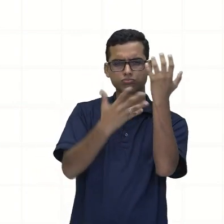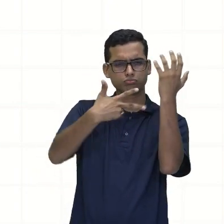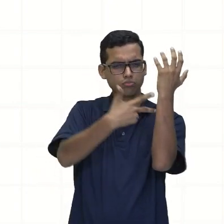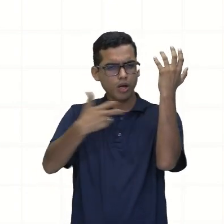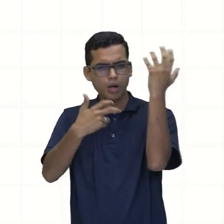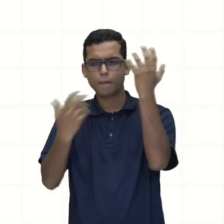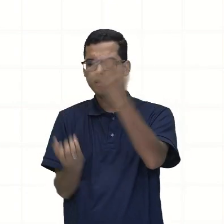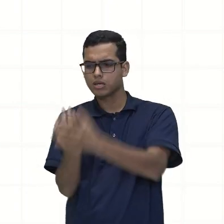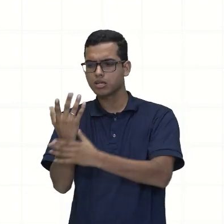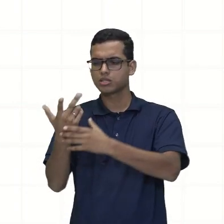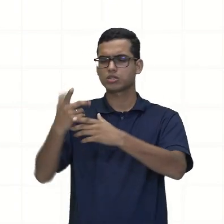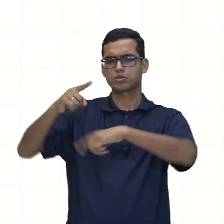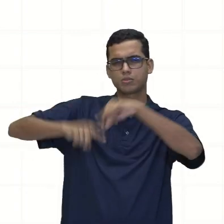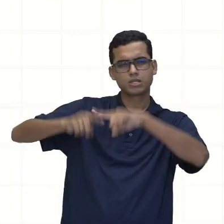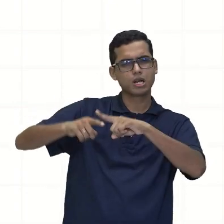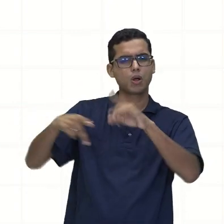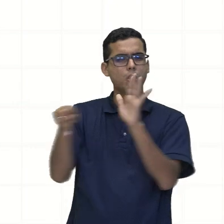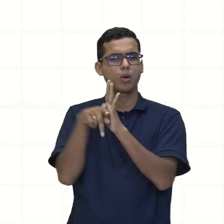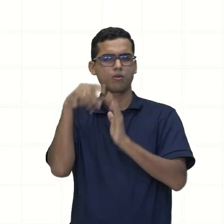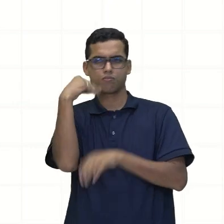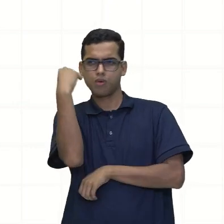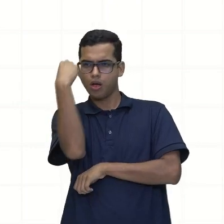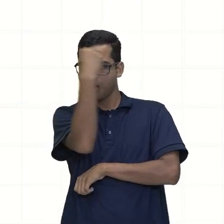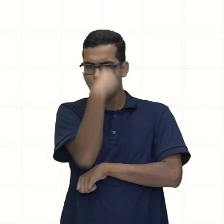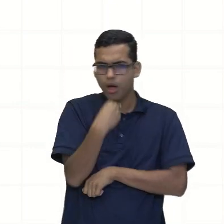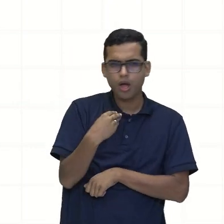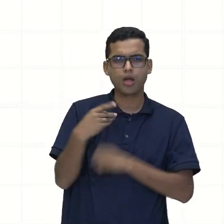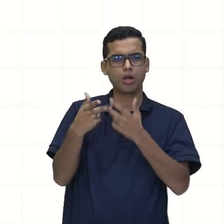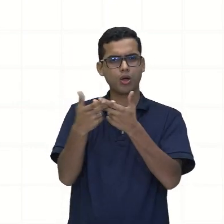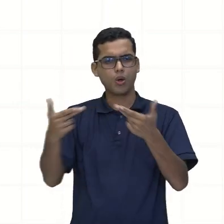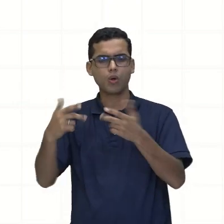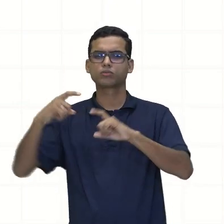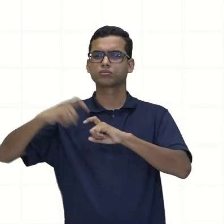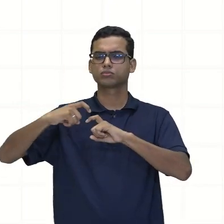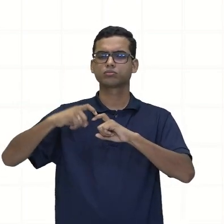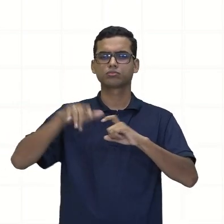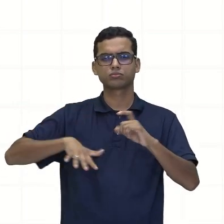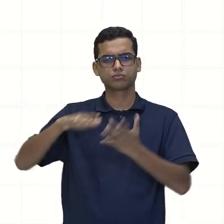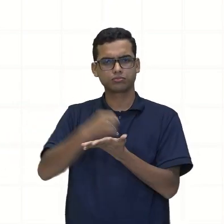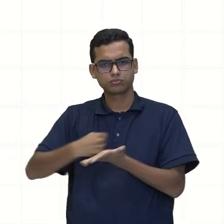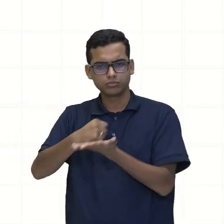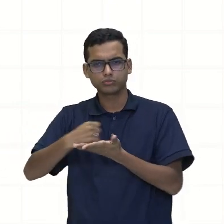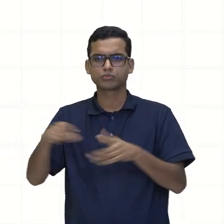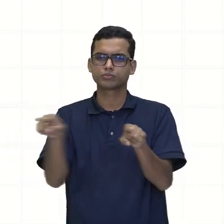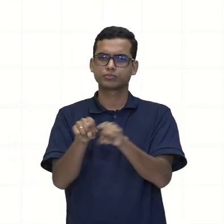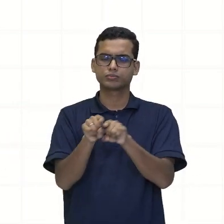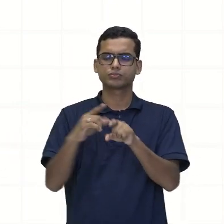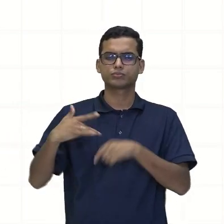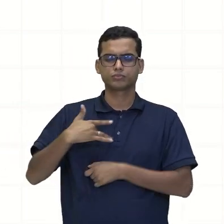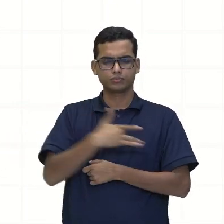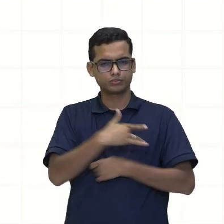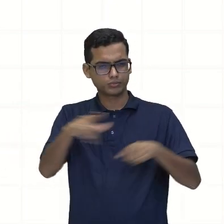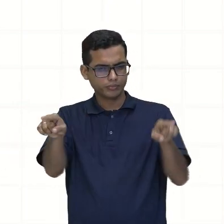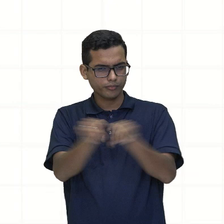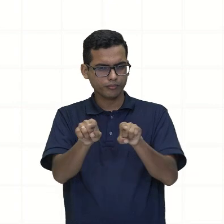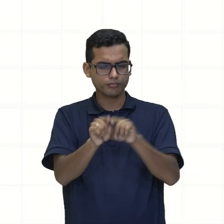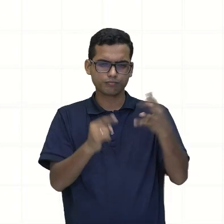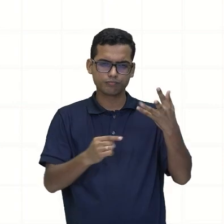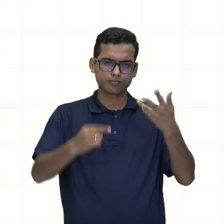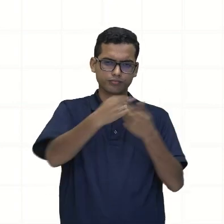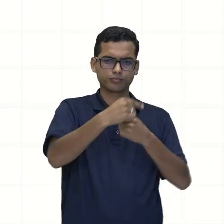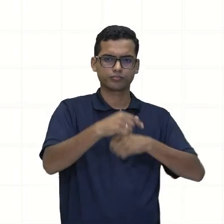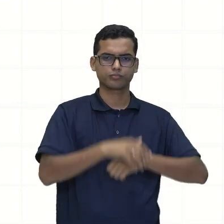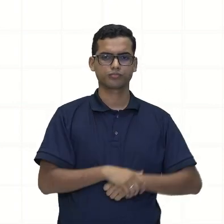região nordeste do Brasil. Um outro produto do extrativismo que a gente pode estar verificando aqui